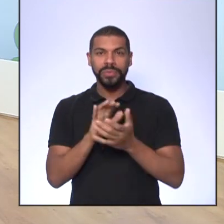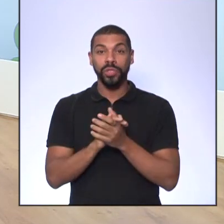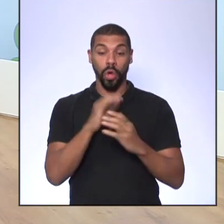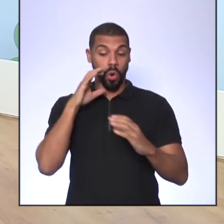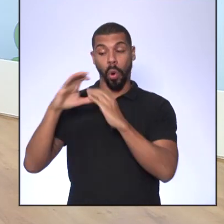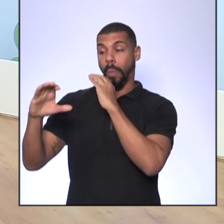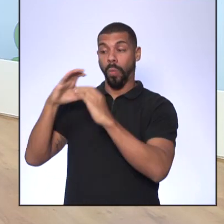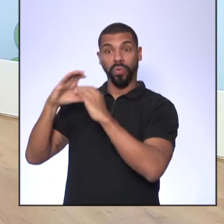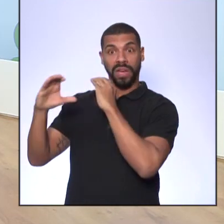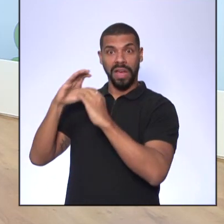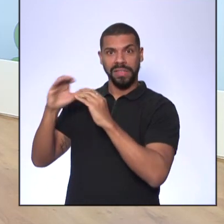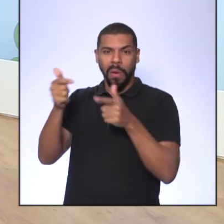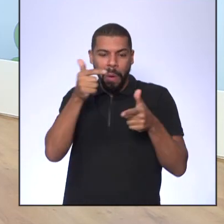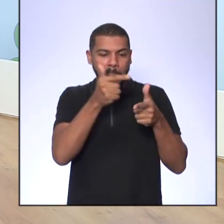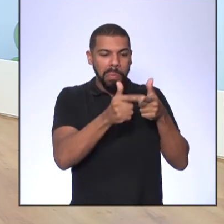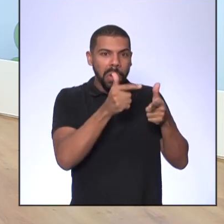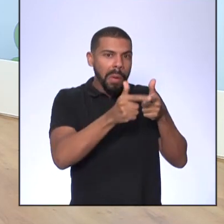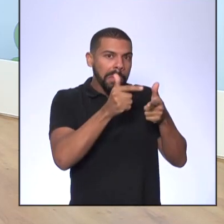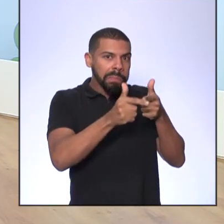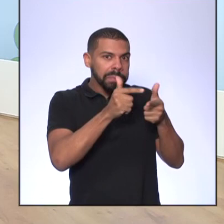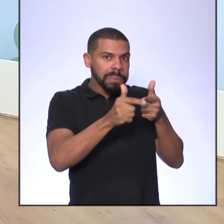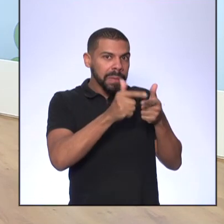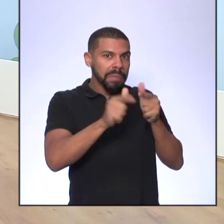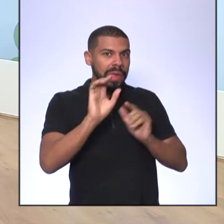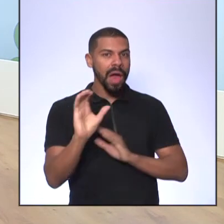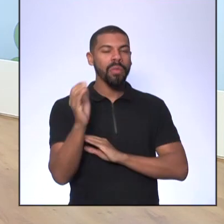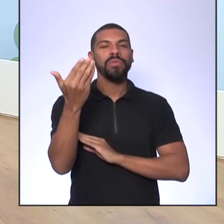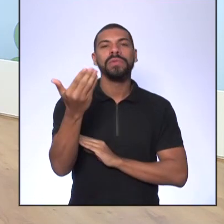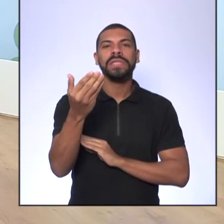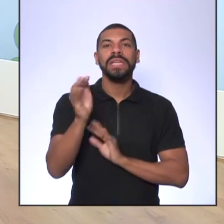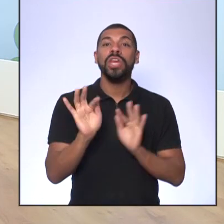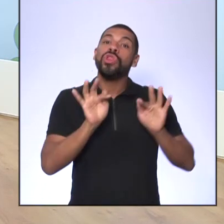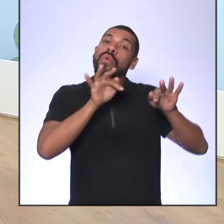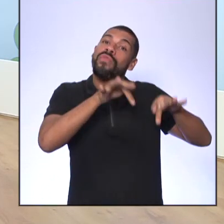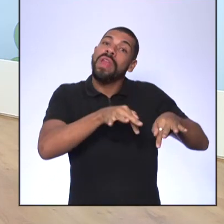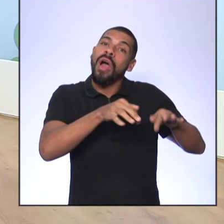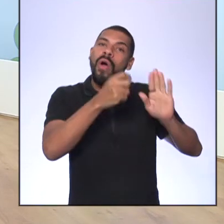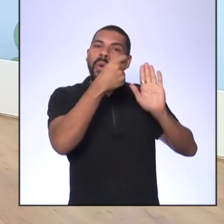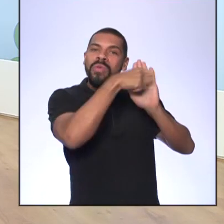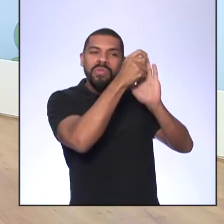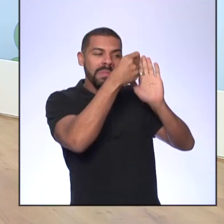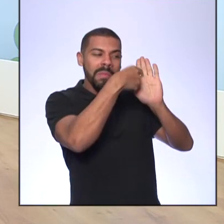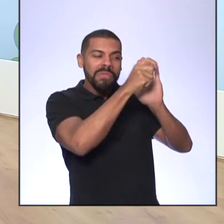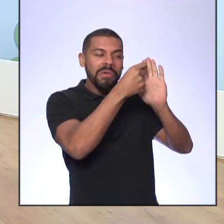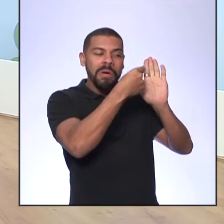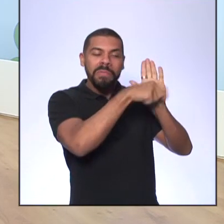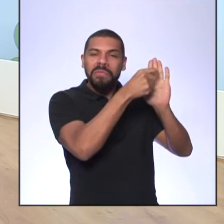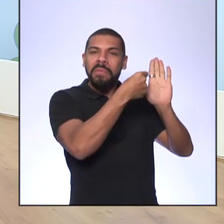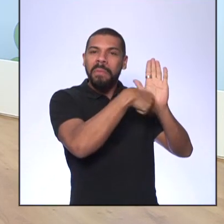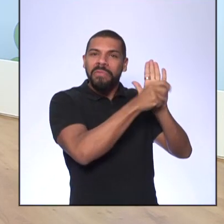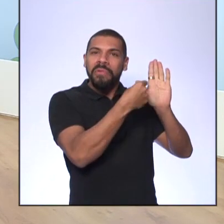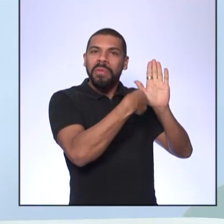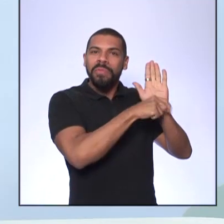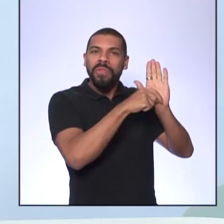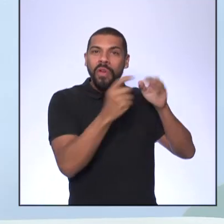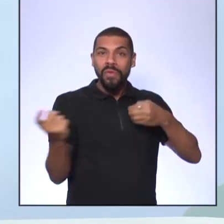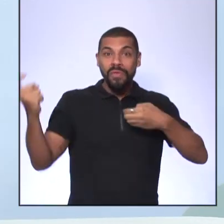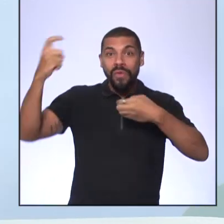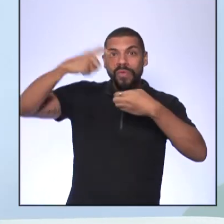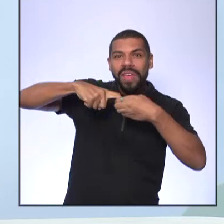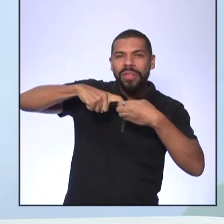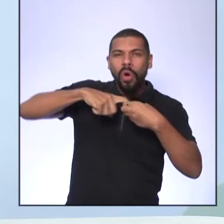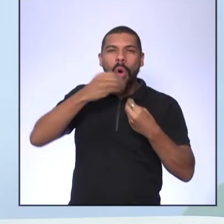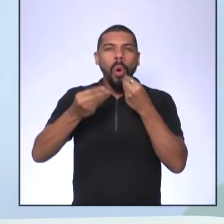comunicação, conflitos e negociação desses conflitos, e a gente encerra com um checklist, voltando para esses objetivos e vendo quanto a gente